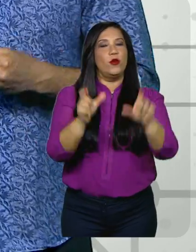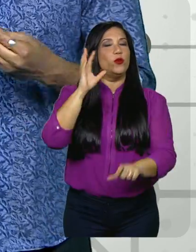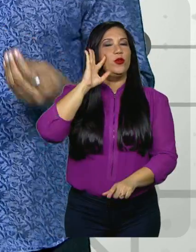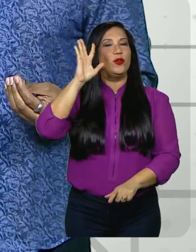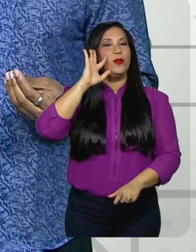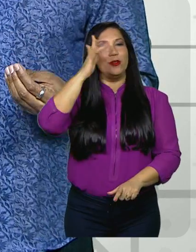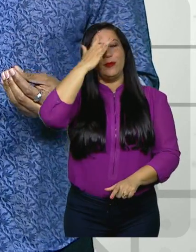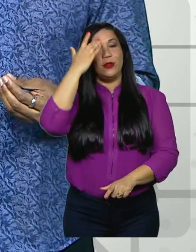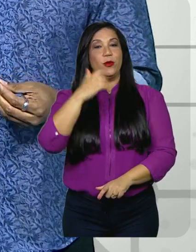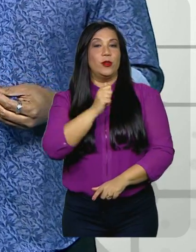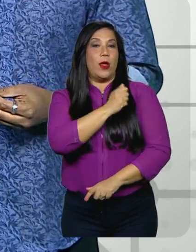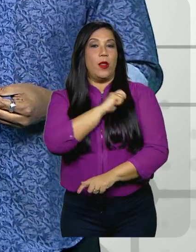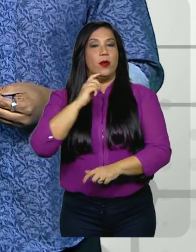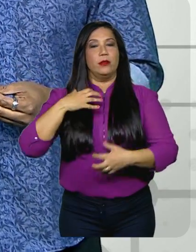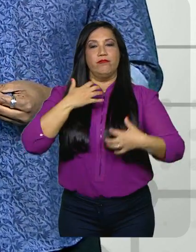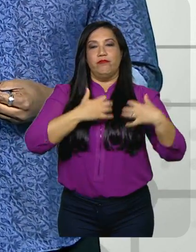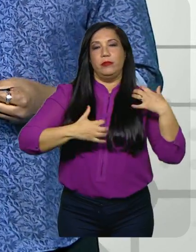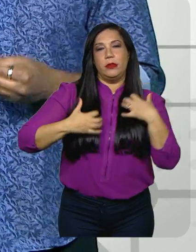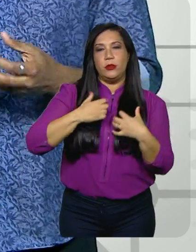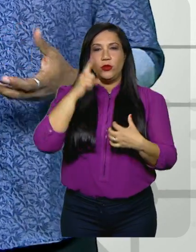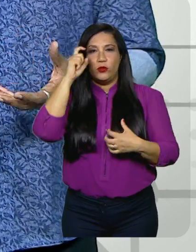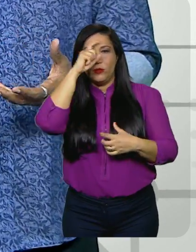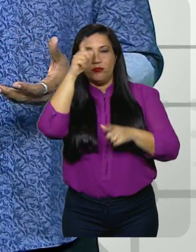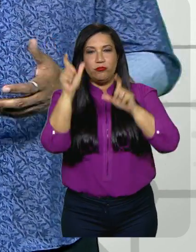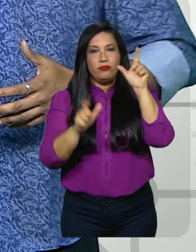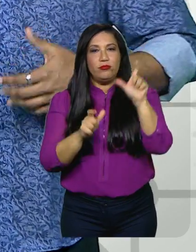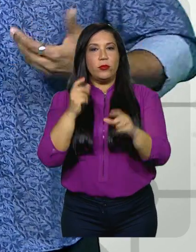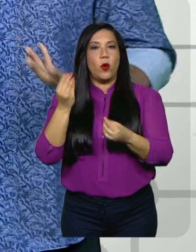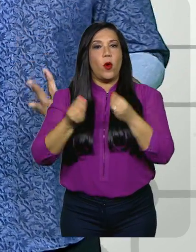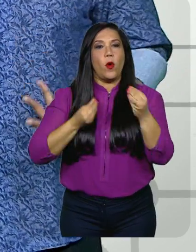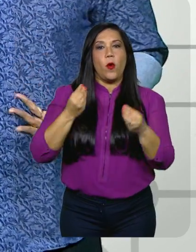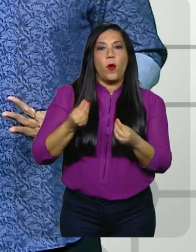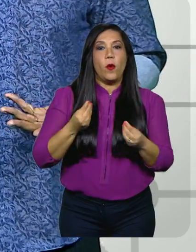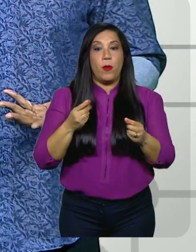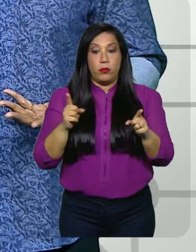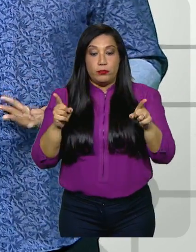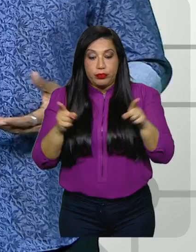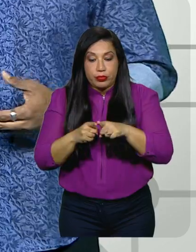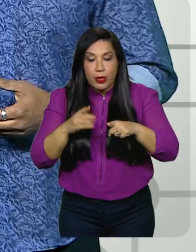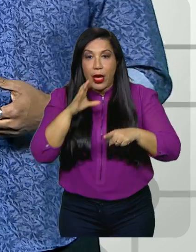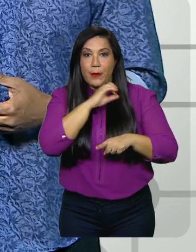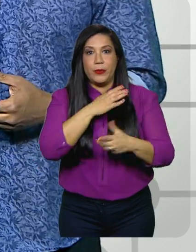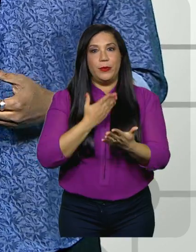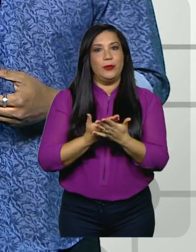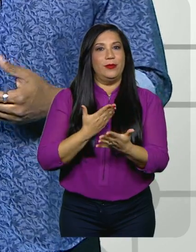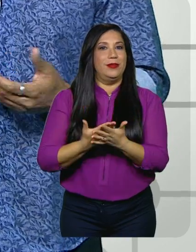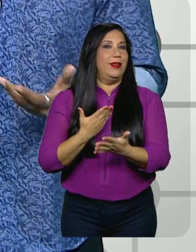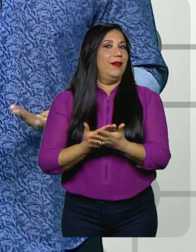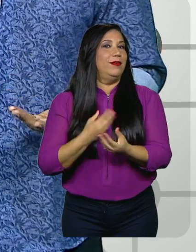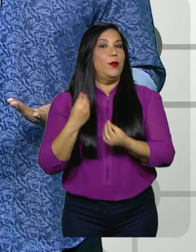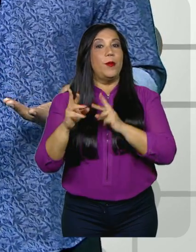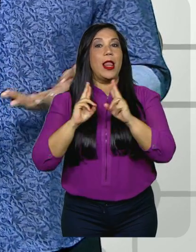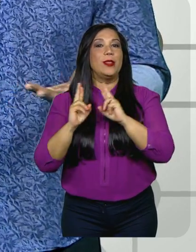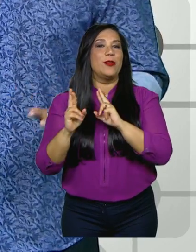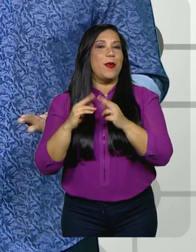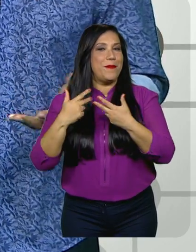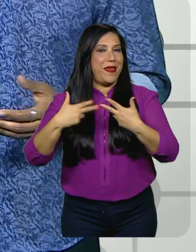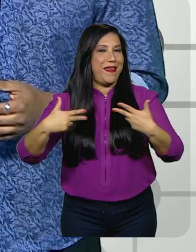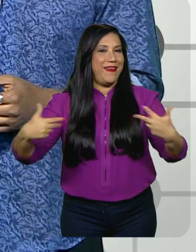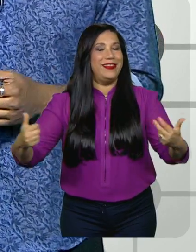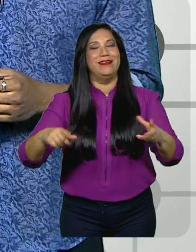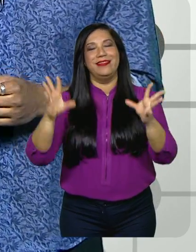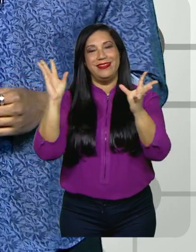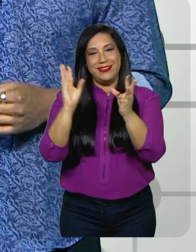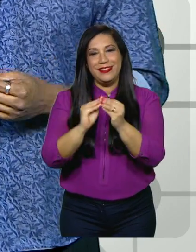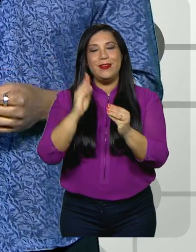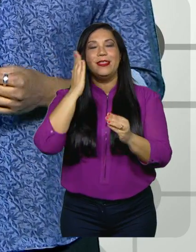pessoas, as angústias, as dificuldades, como lidam com o tempo curto para os estudos, como ficam os relacionamentos. Enfim,